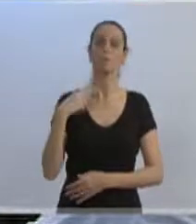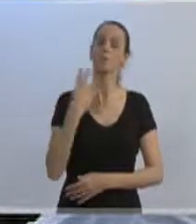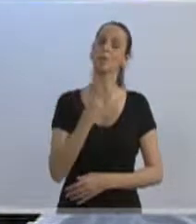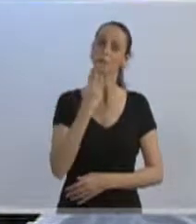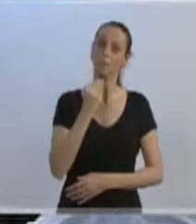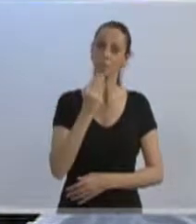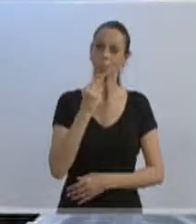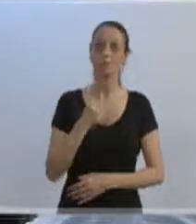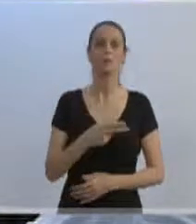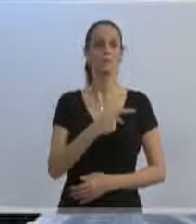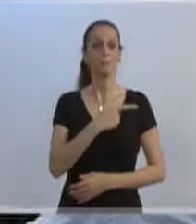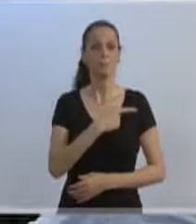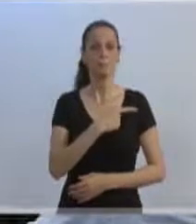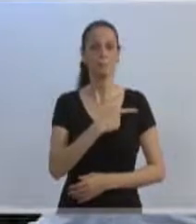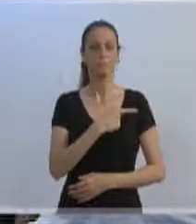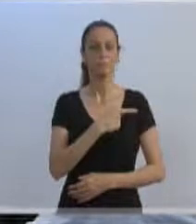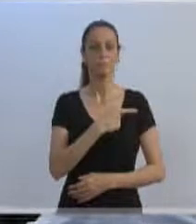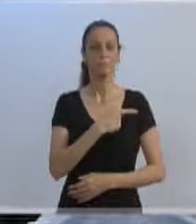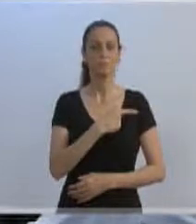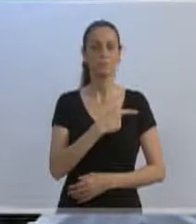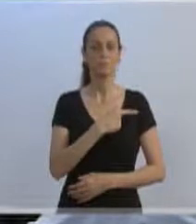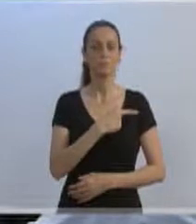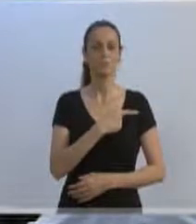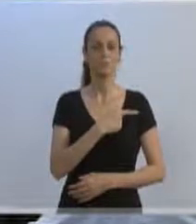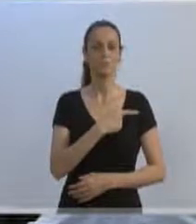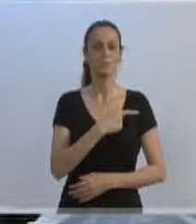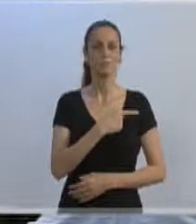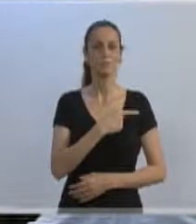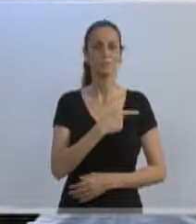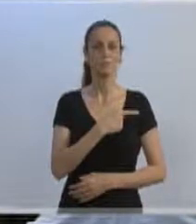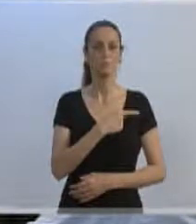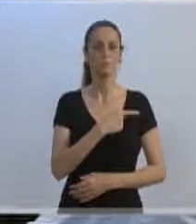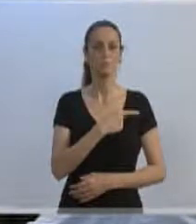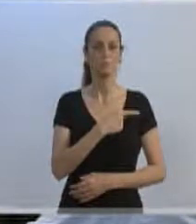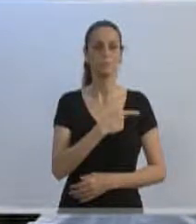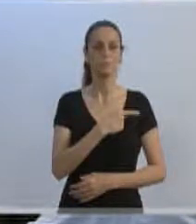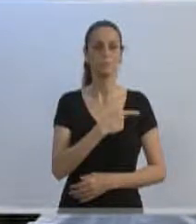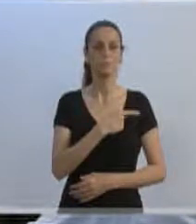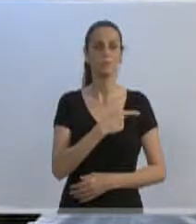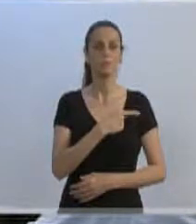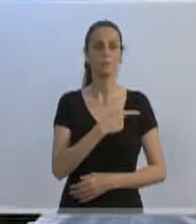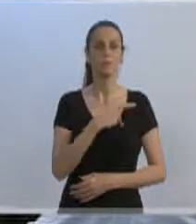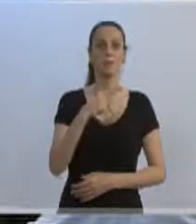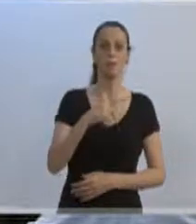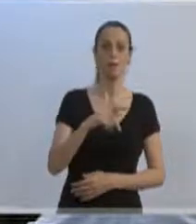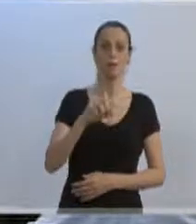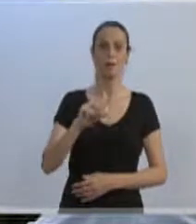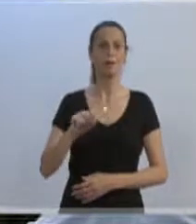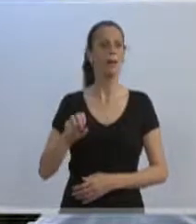cunha da bancada do psb